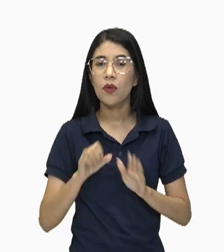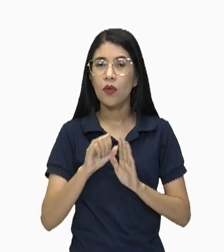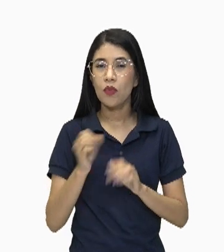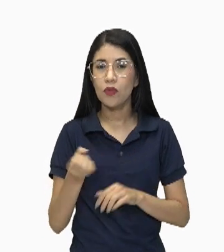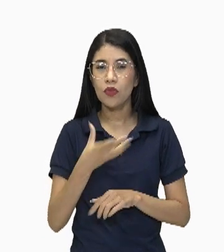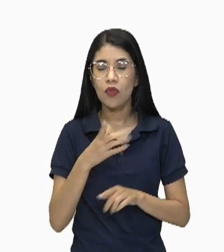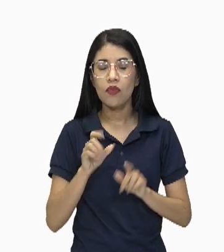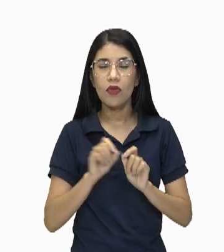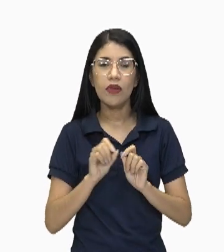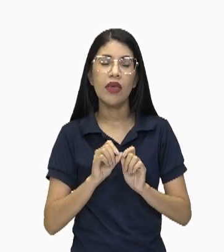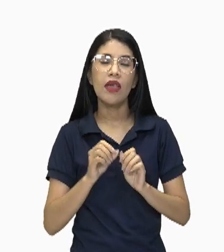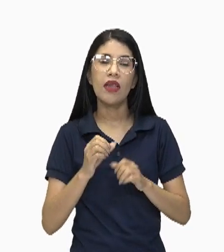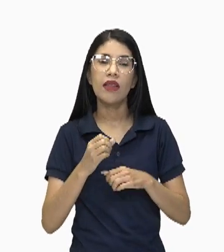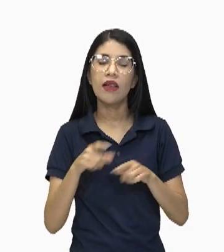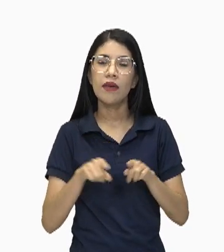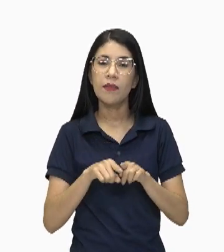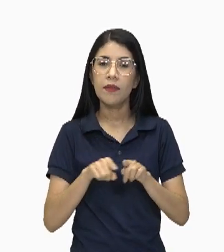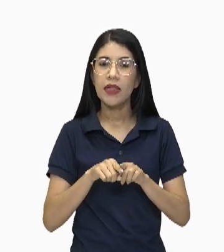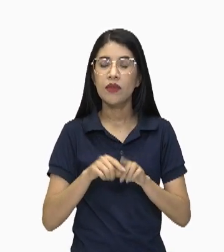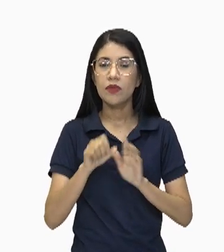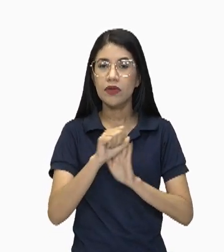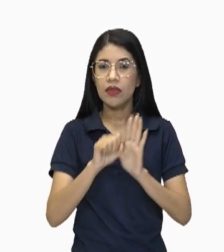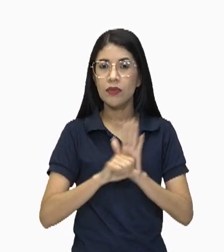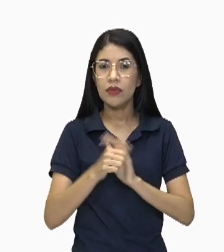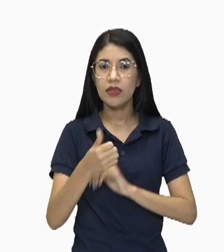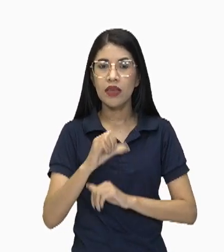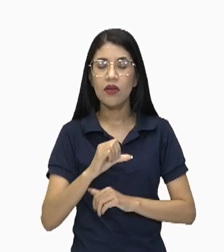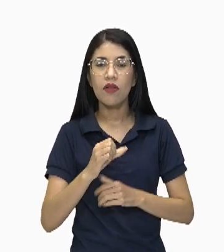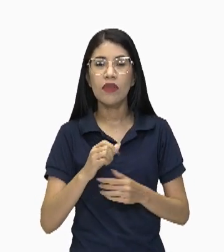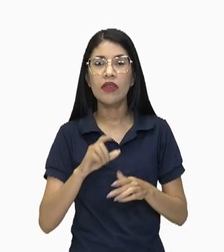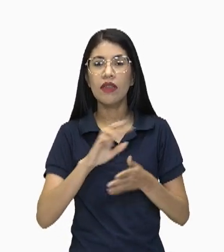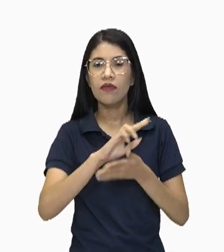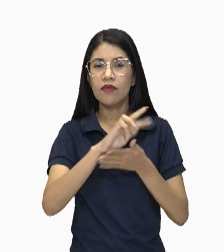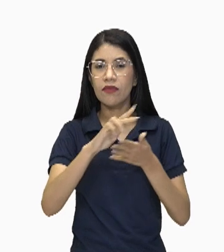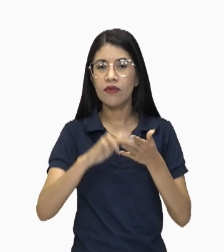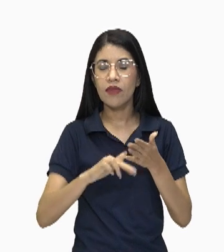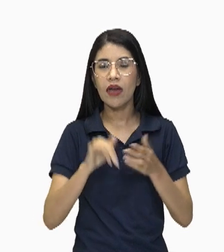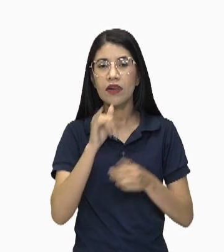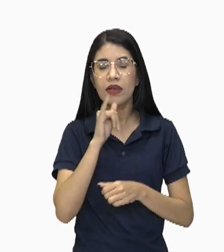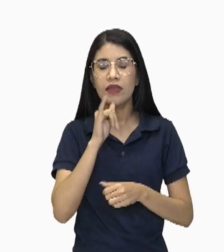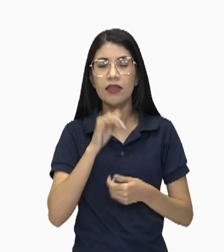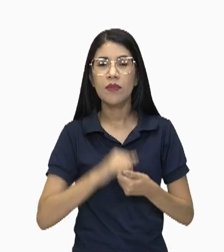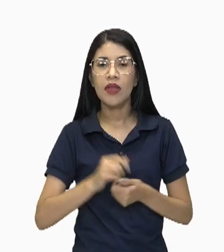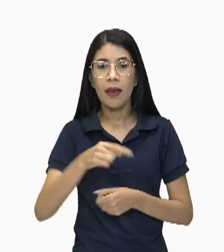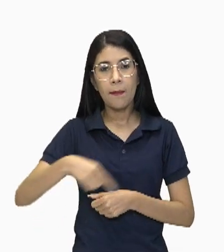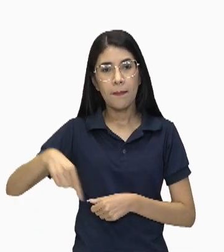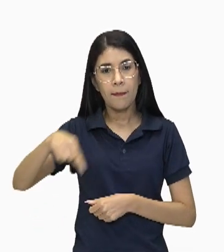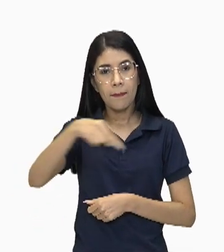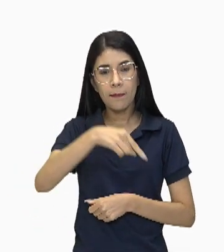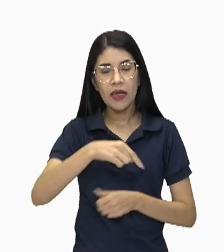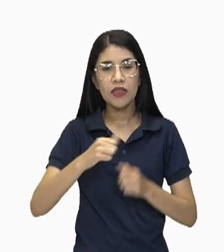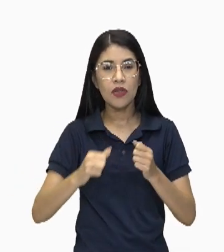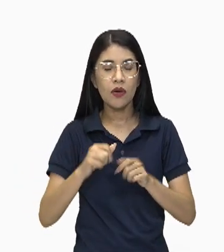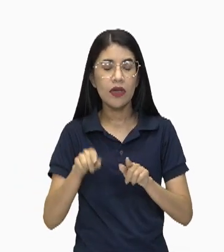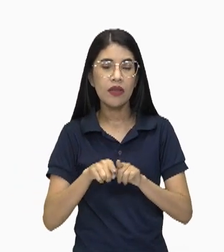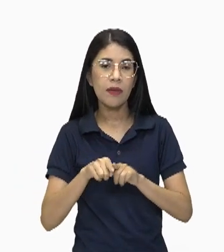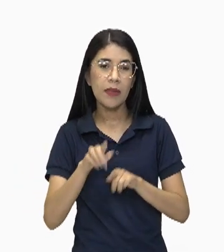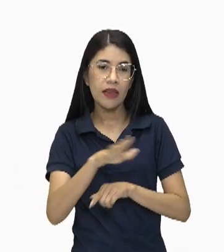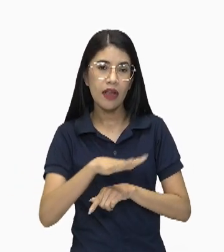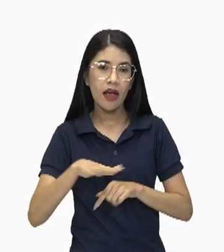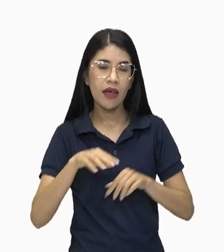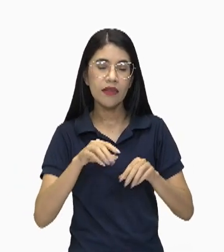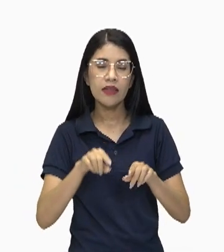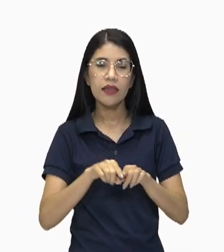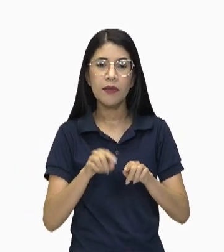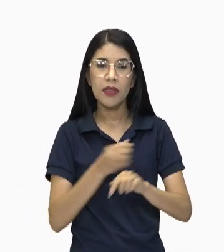na Inglaterra, e conta com as seguintes provas oficiais: as provas de pista, as provas de campo, as provas de rua